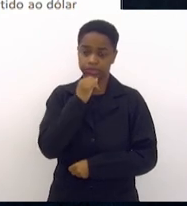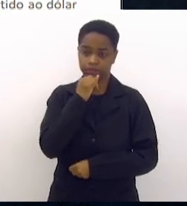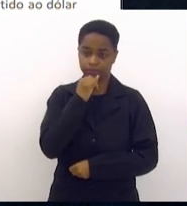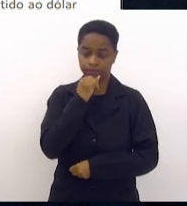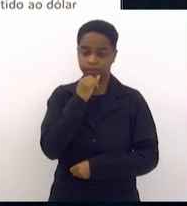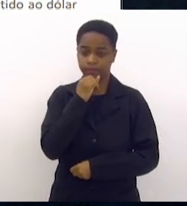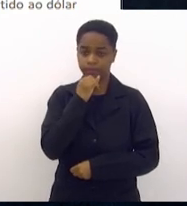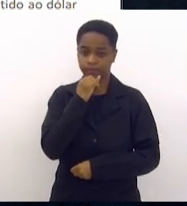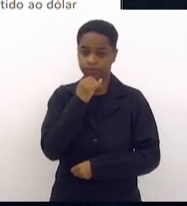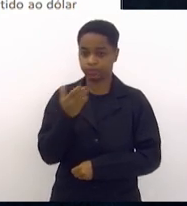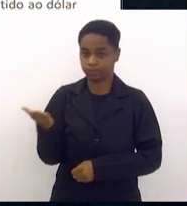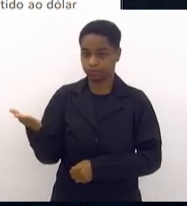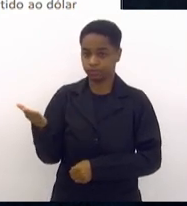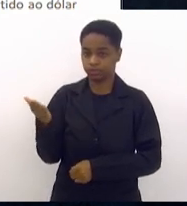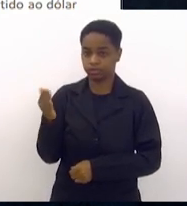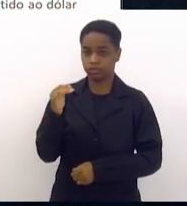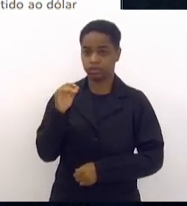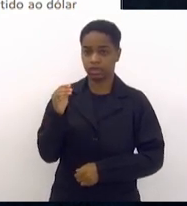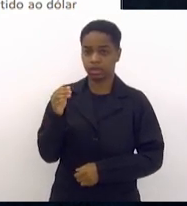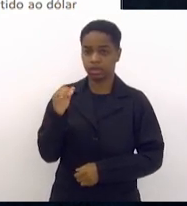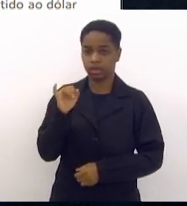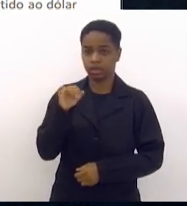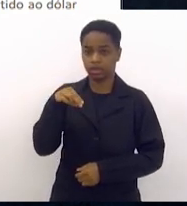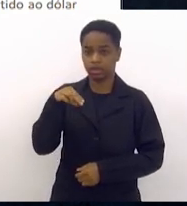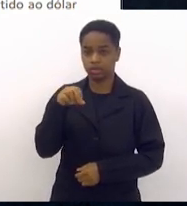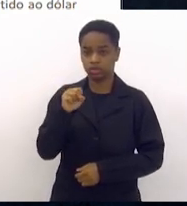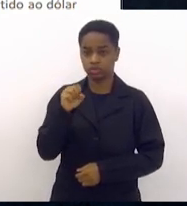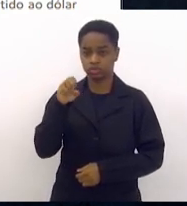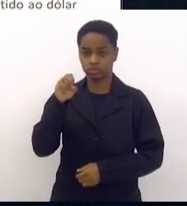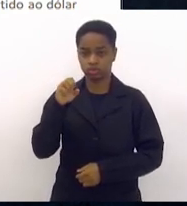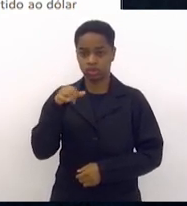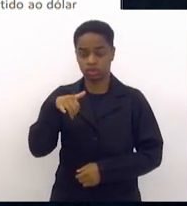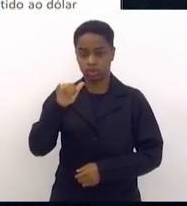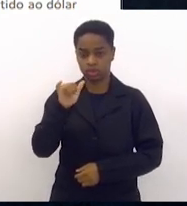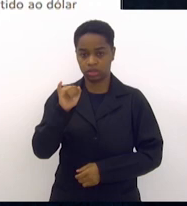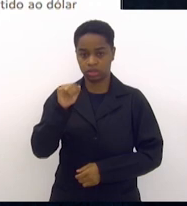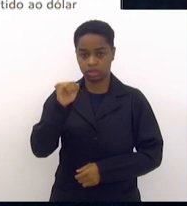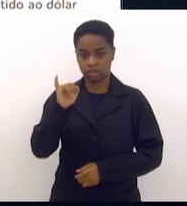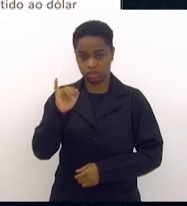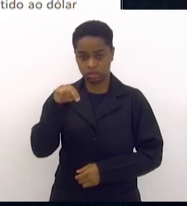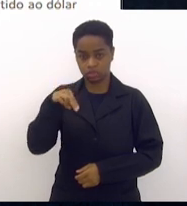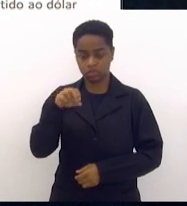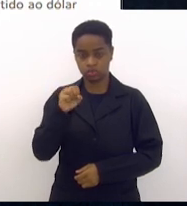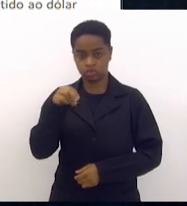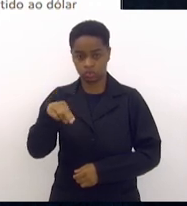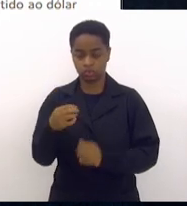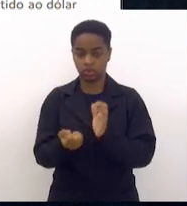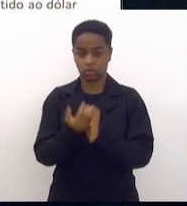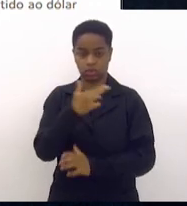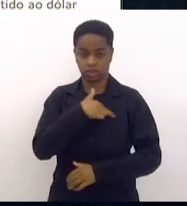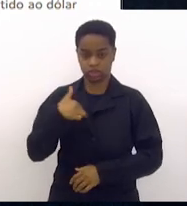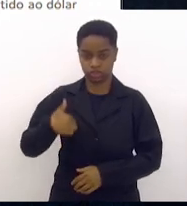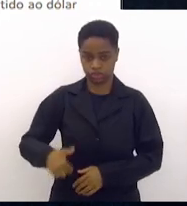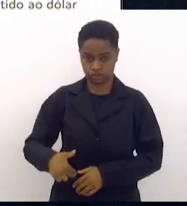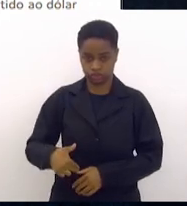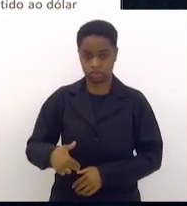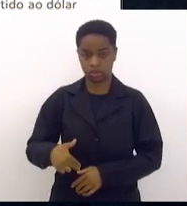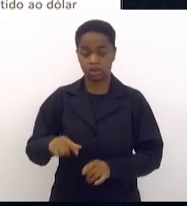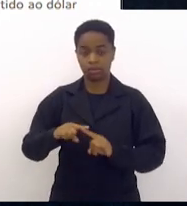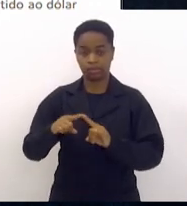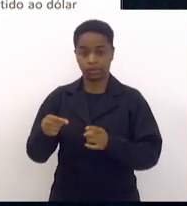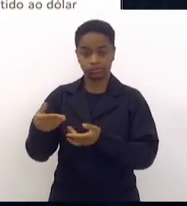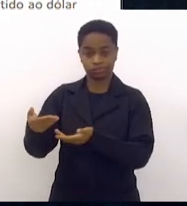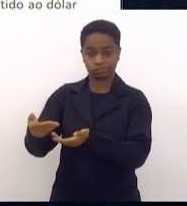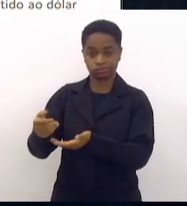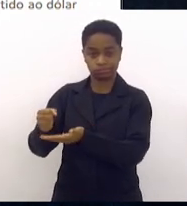eh da inson que foi convertida no estaleiro eh na China tá trazido aqui então